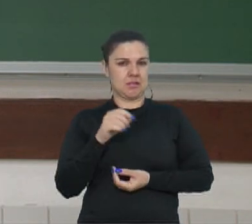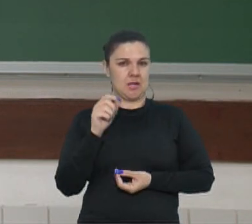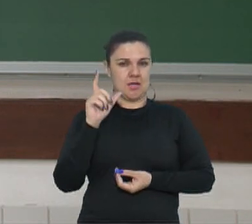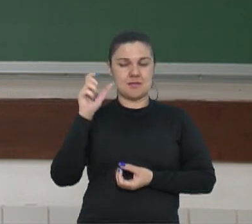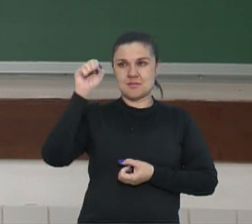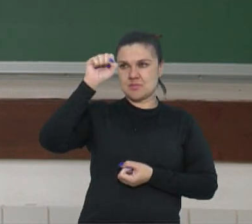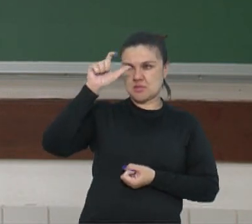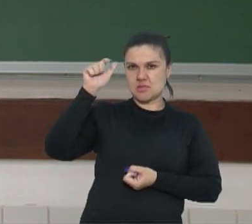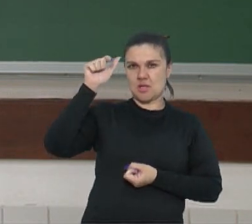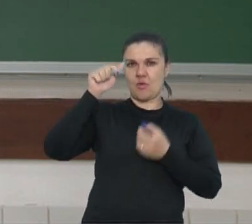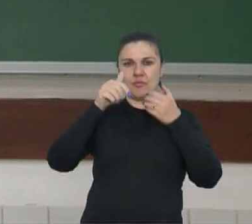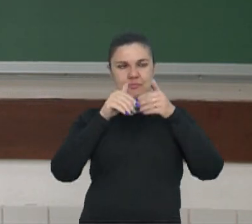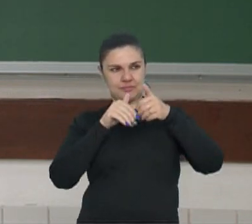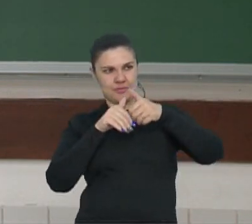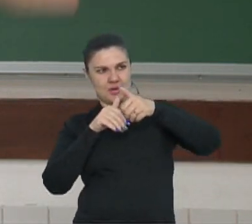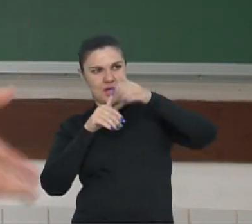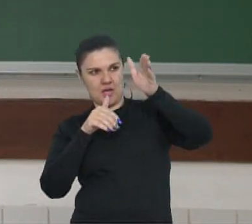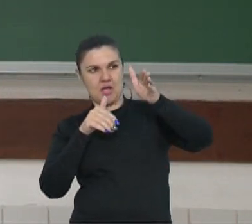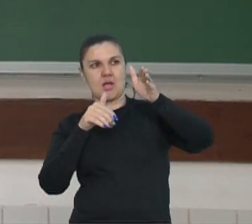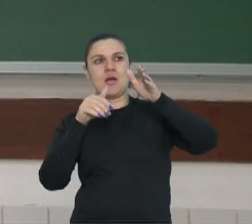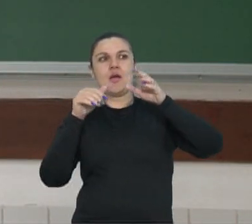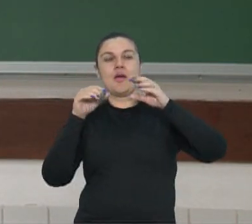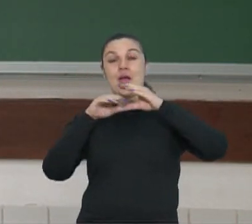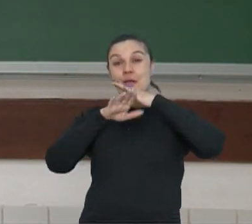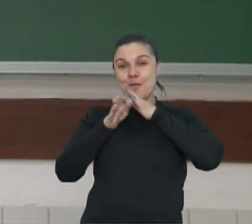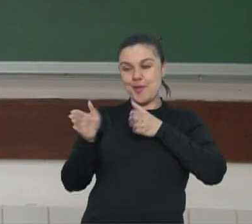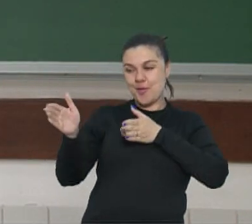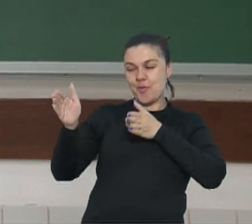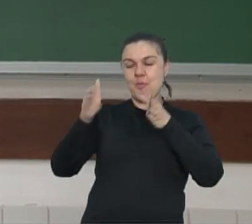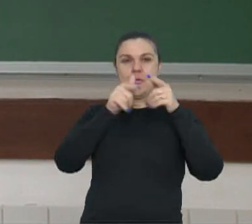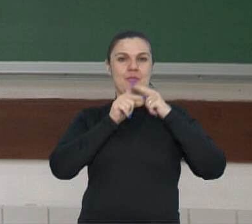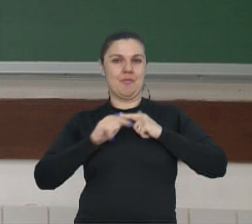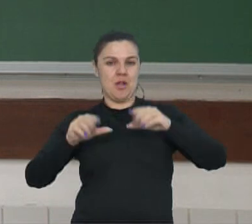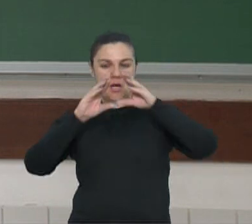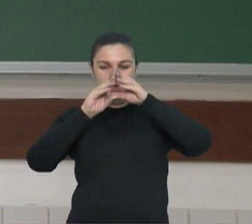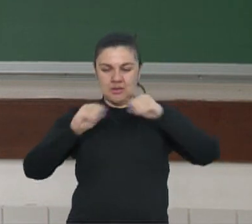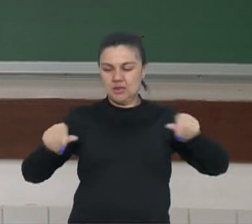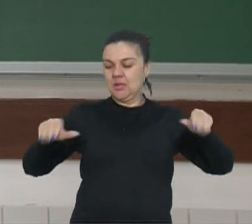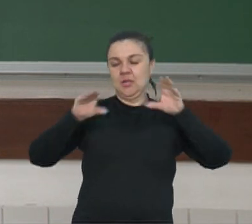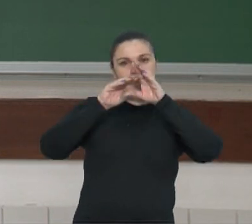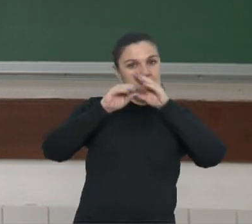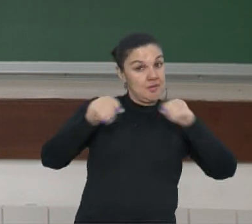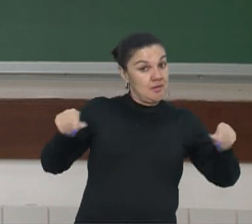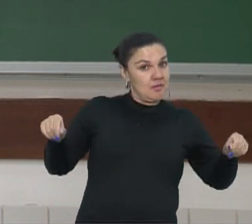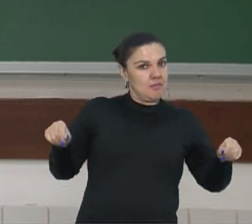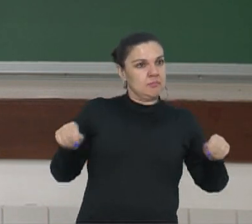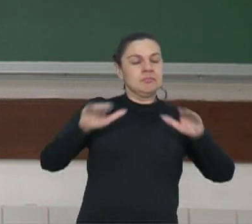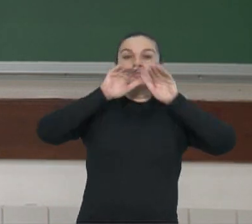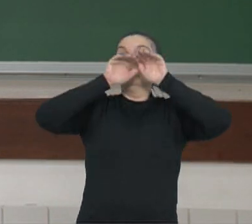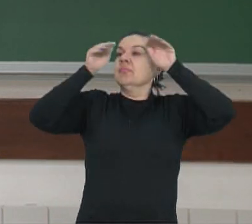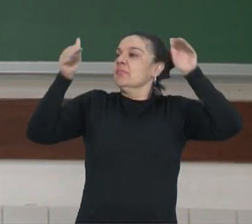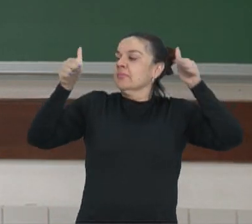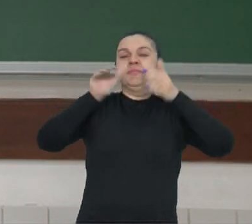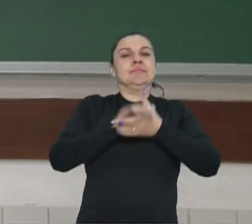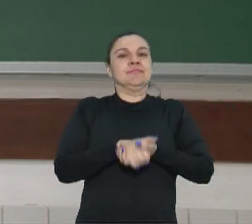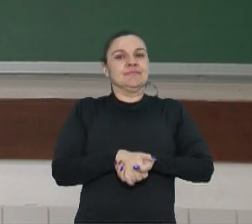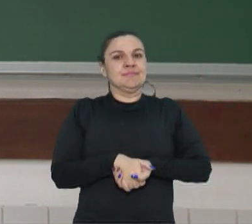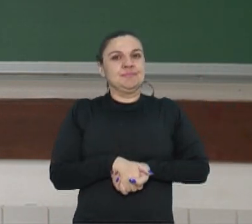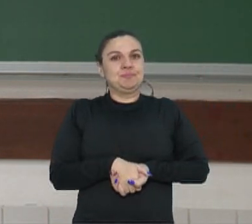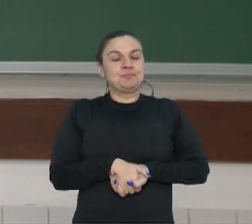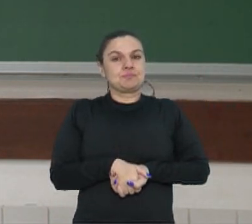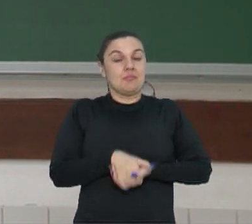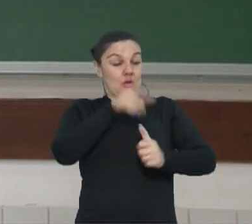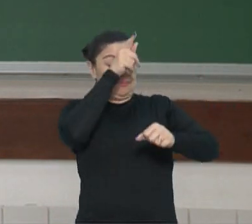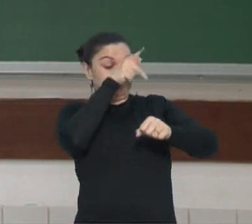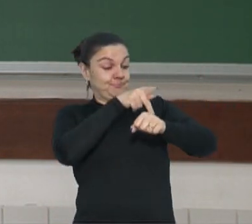esses sais eram transportados e o rio foi lavando todo esse espaço, tirando todos os sais e sobrou a caverna. Porque daí ficou a